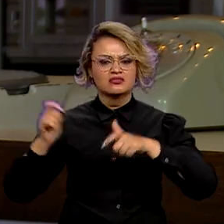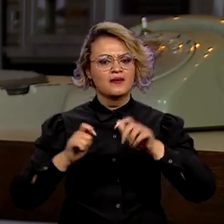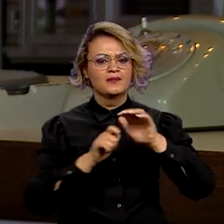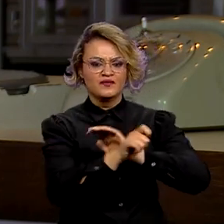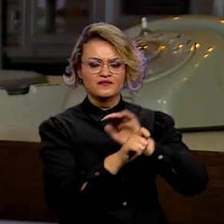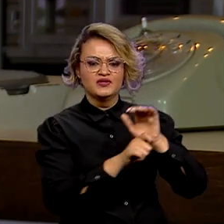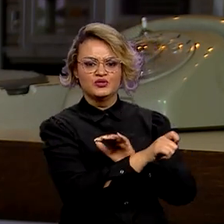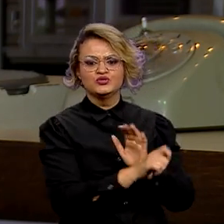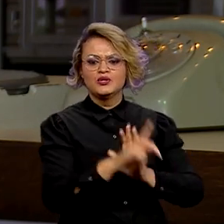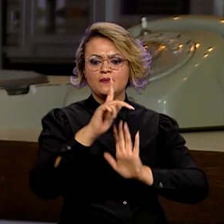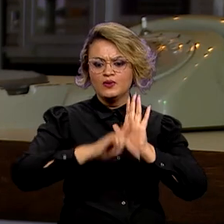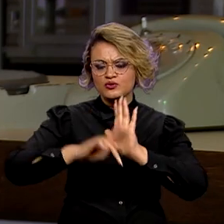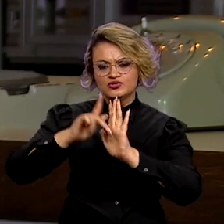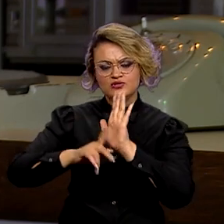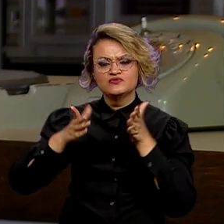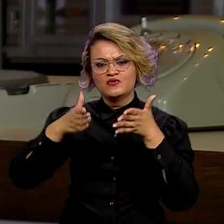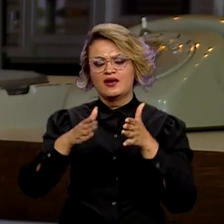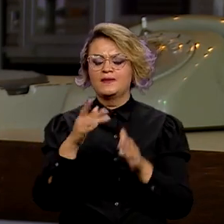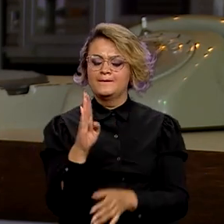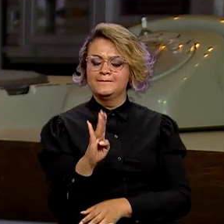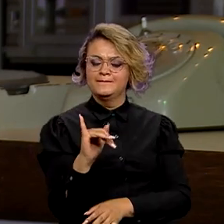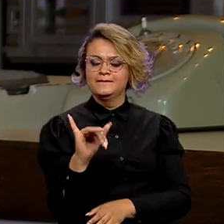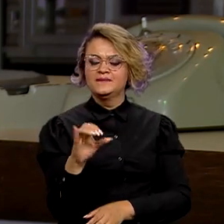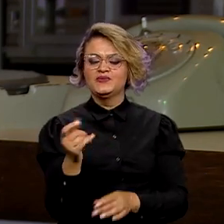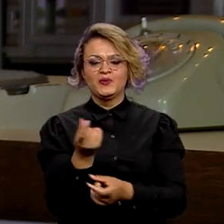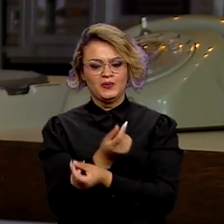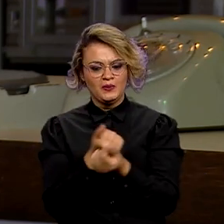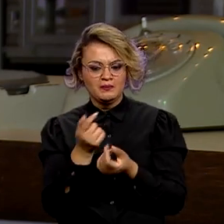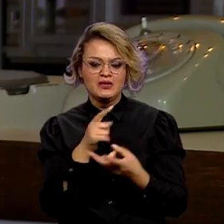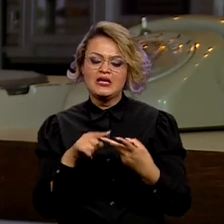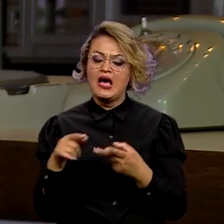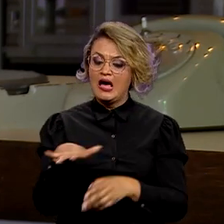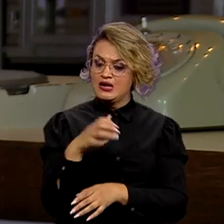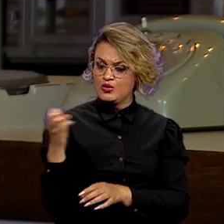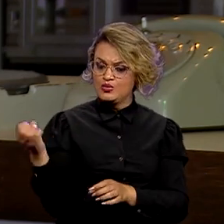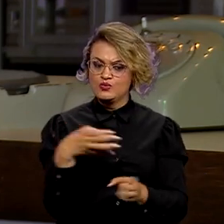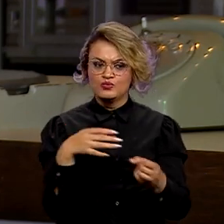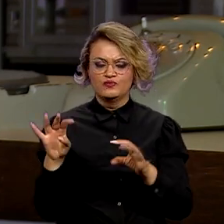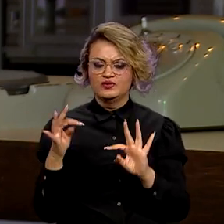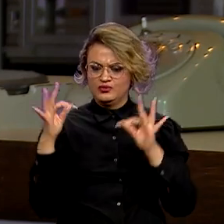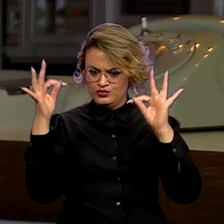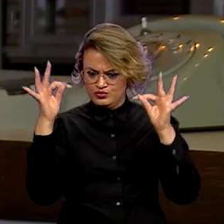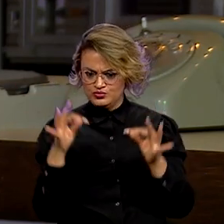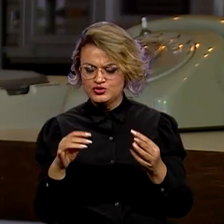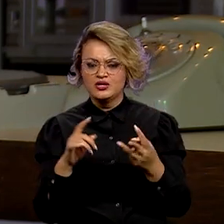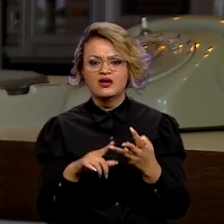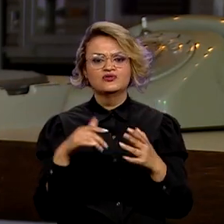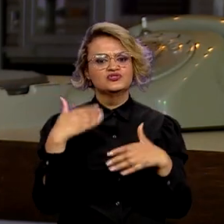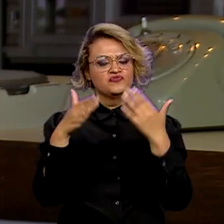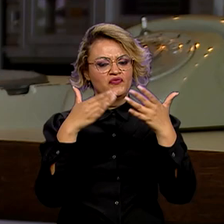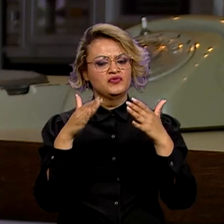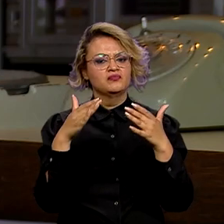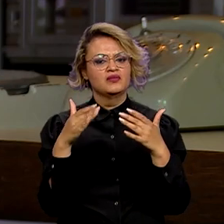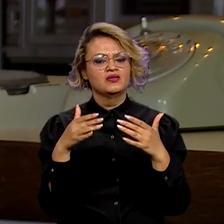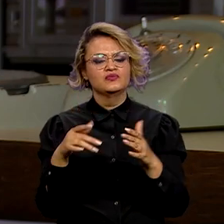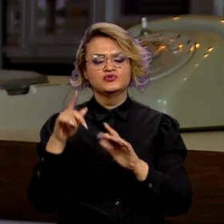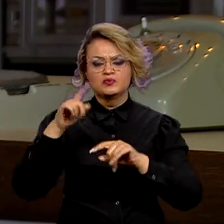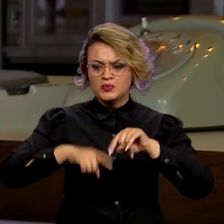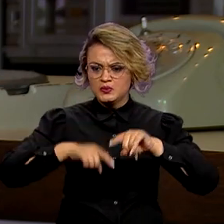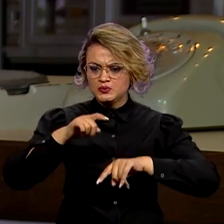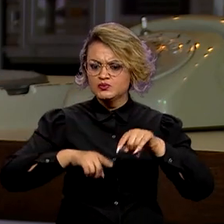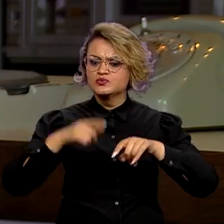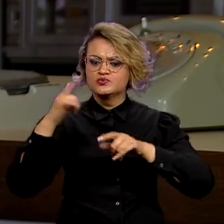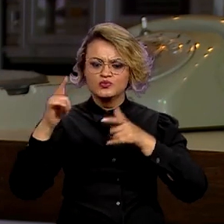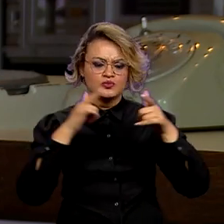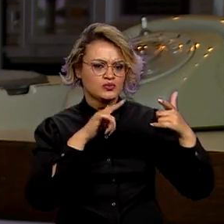investir nos projetos voltados para a bioeconomia, na área de inovação tecnológica, no desenvolvimento de novos produtos, de